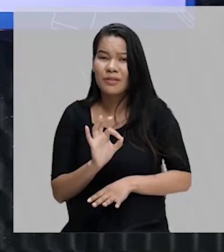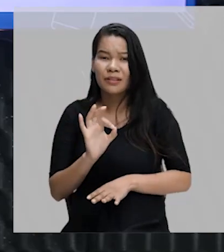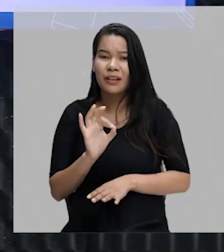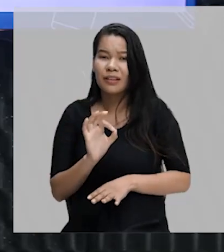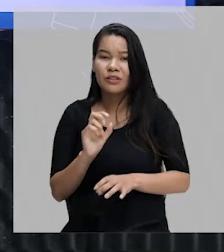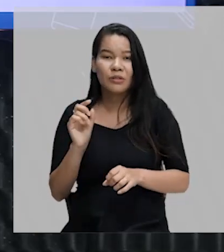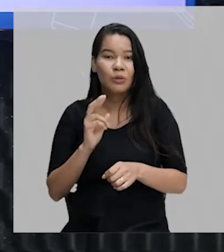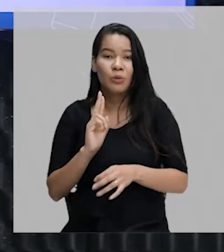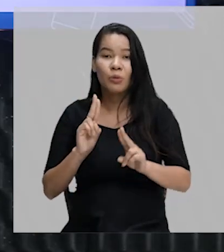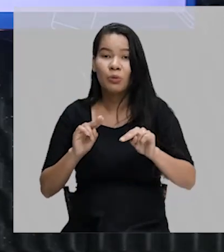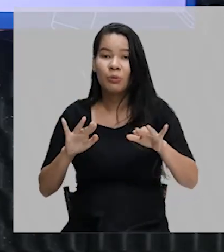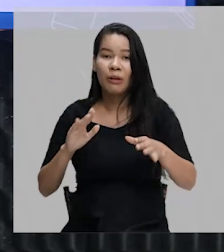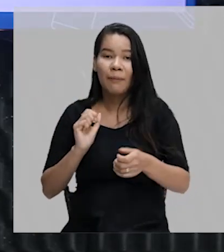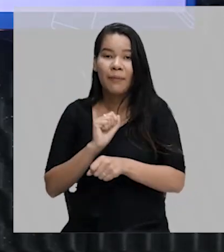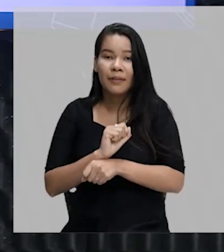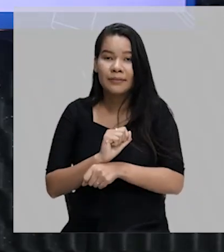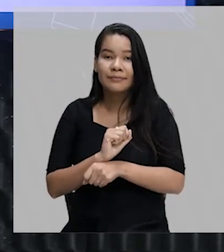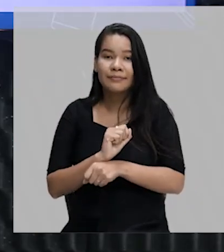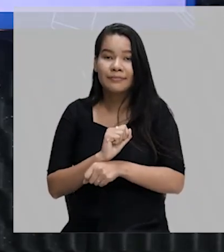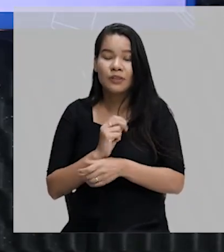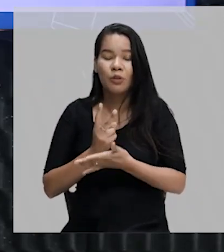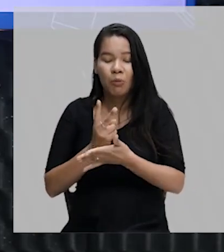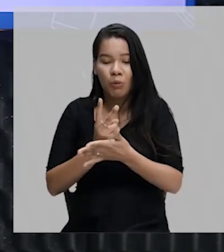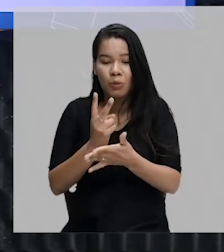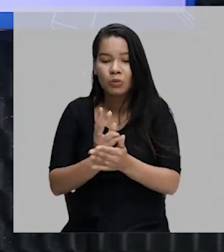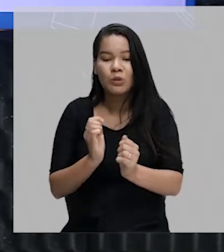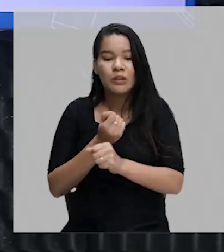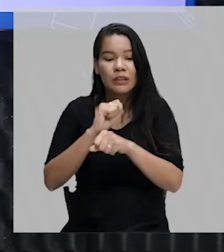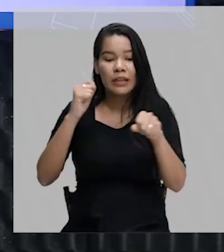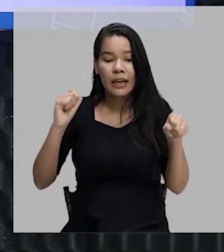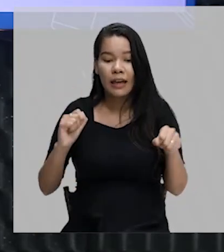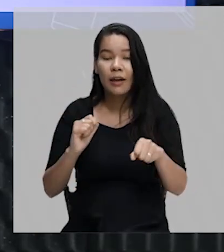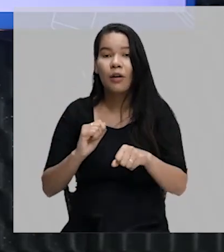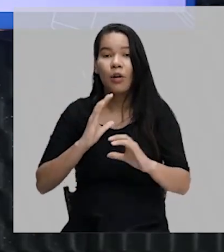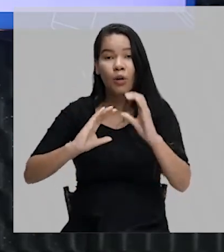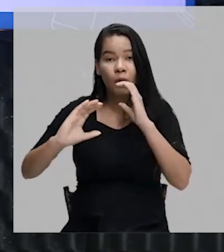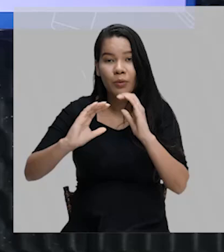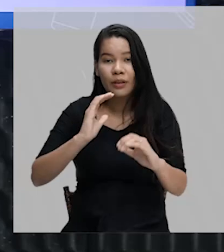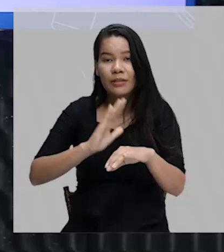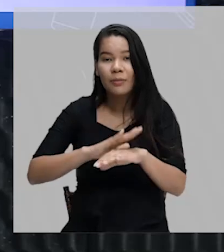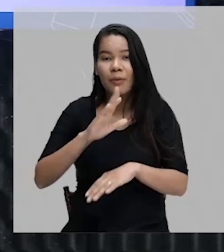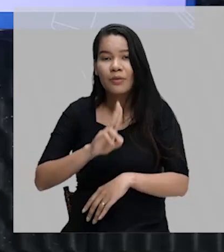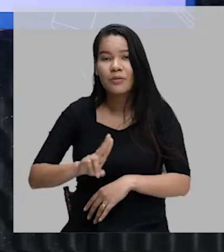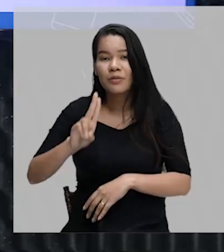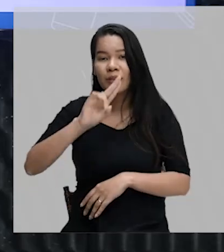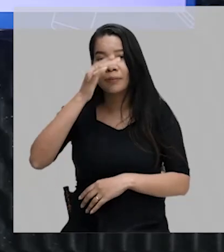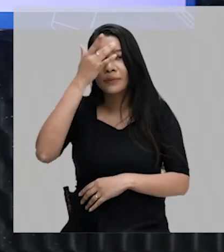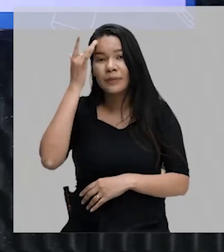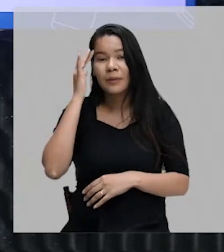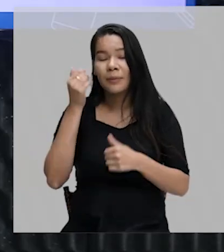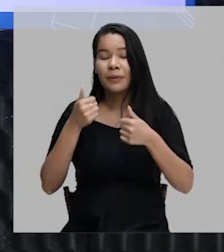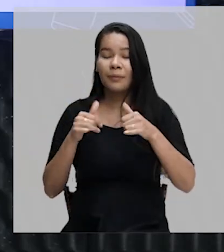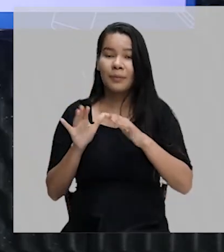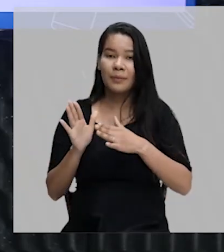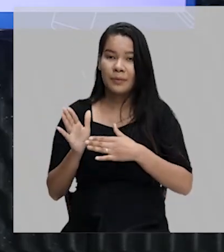tá? São meios de comunicação mais utilizados pelas pessoas atualmente para